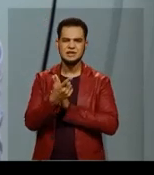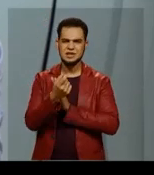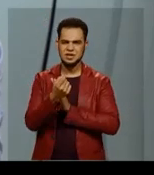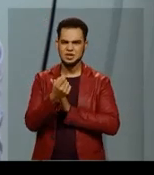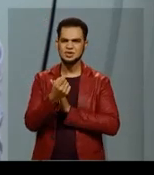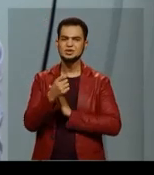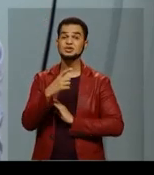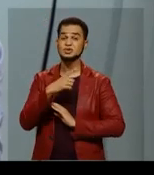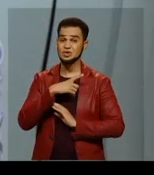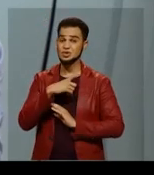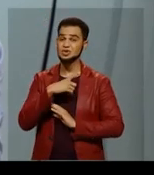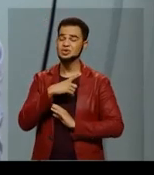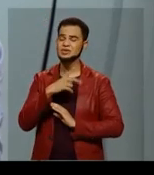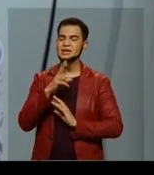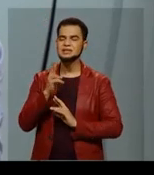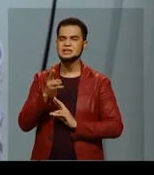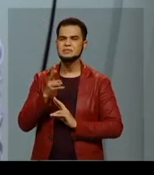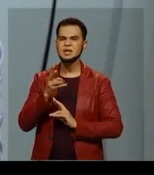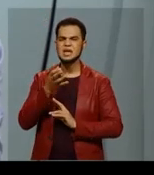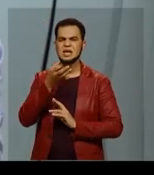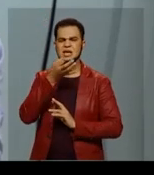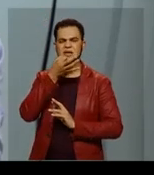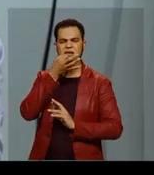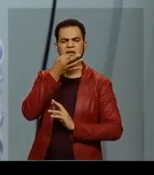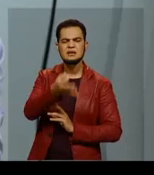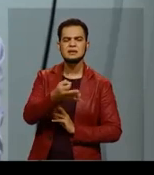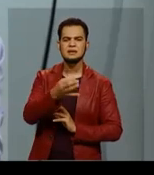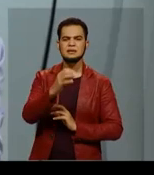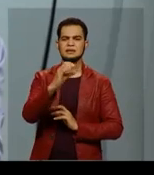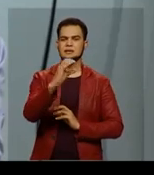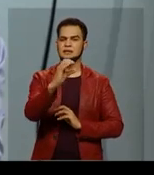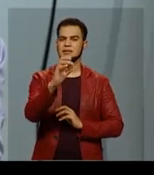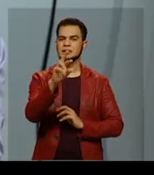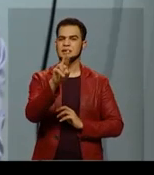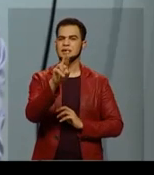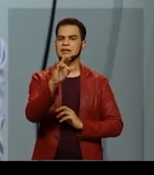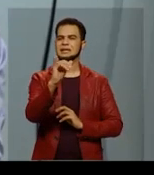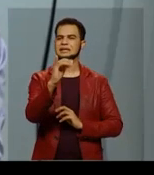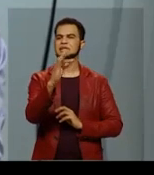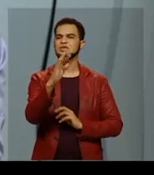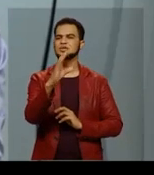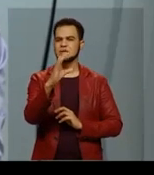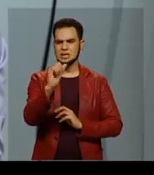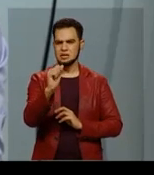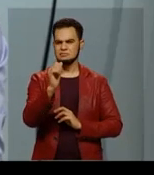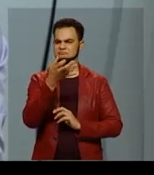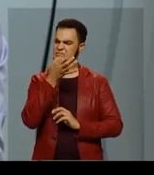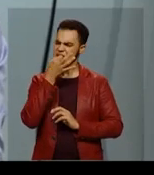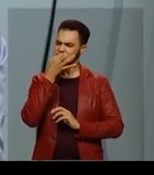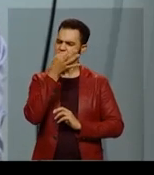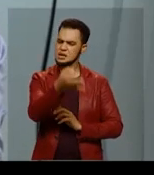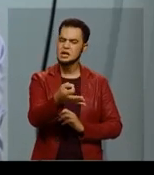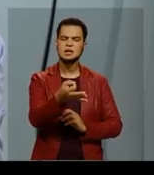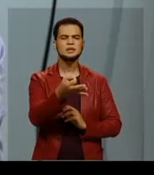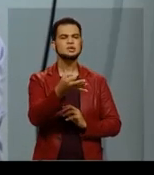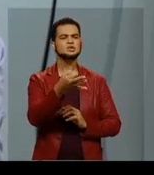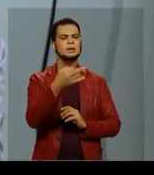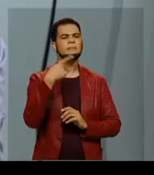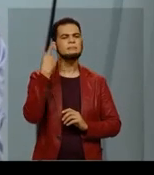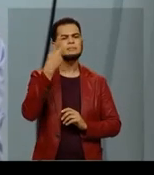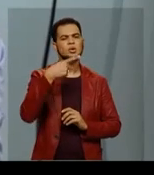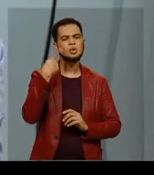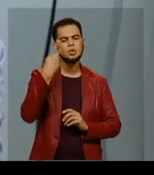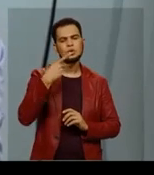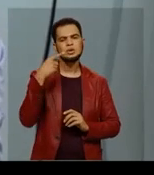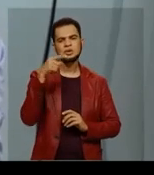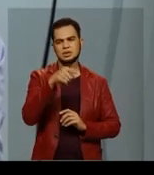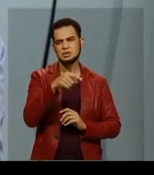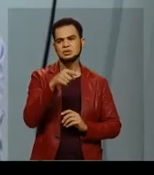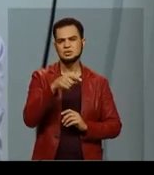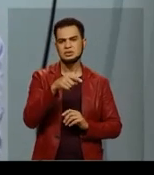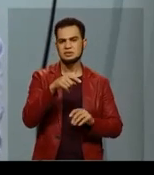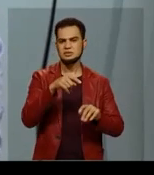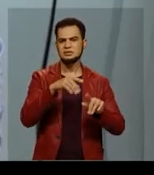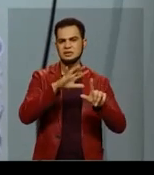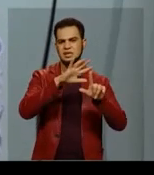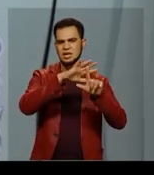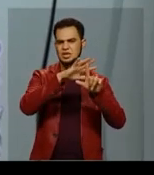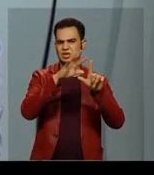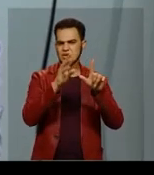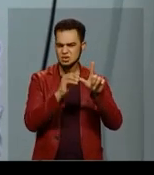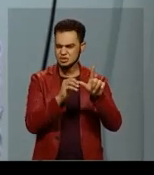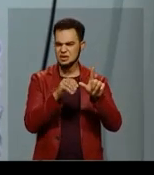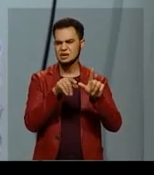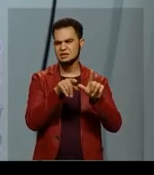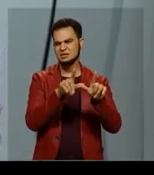essa crítica política através no caso, através da charge, que é chamada de cartoons, eu acho que é mais, às vezes